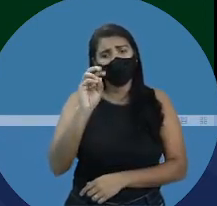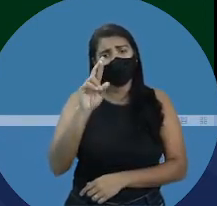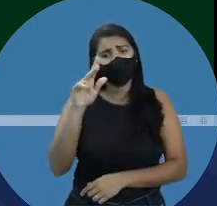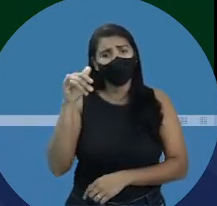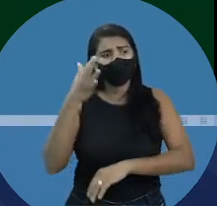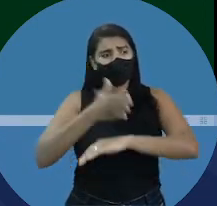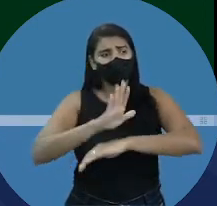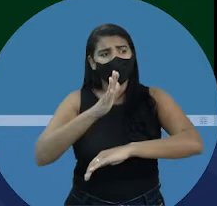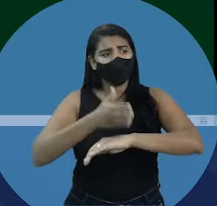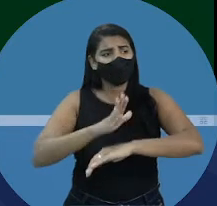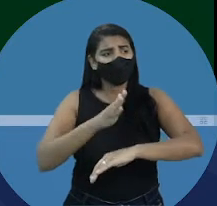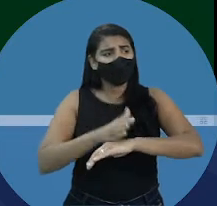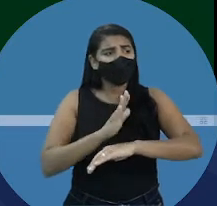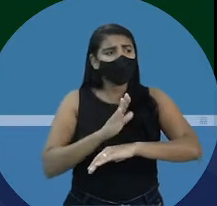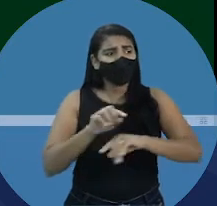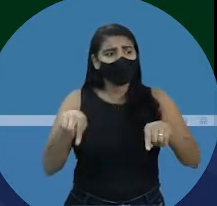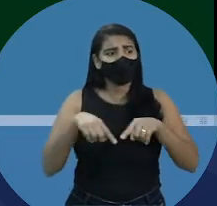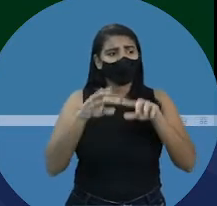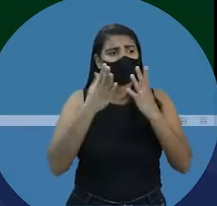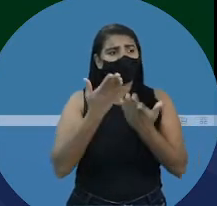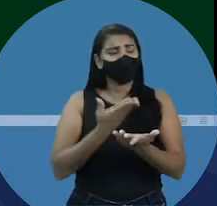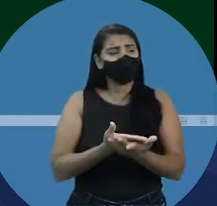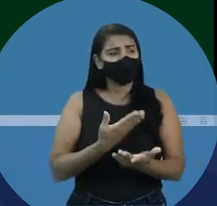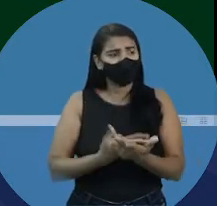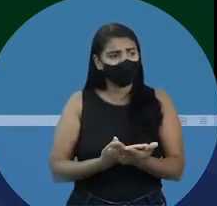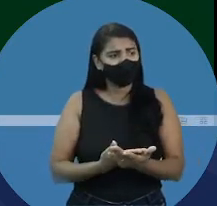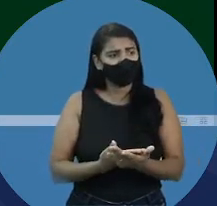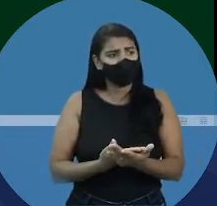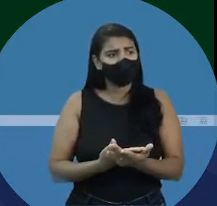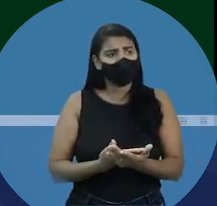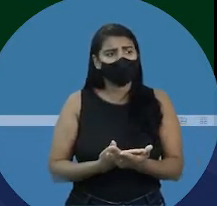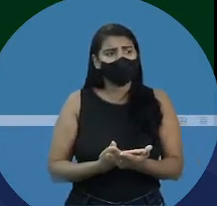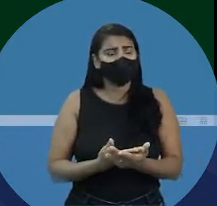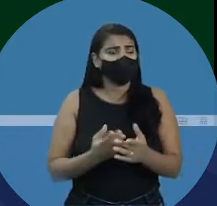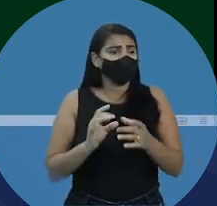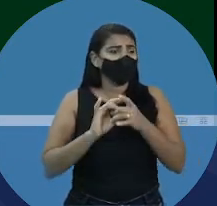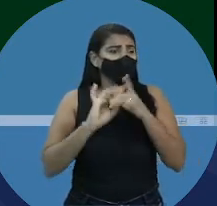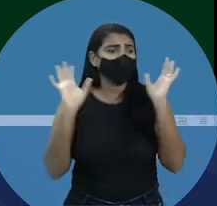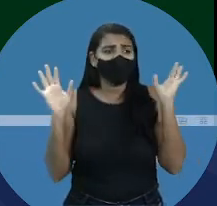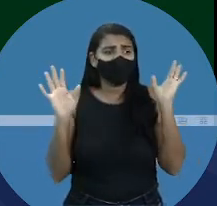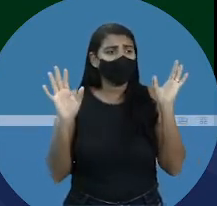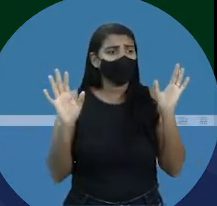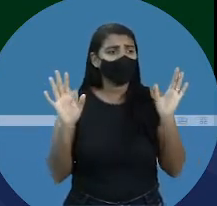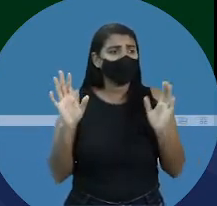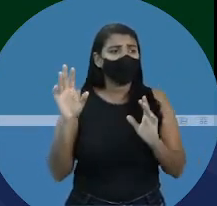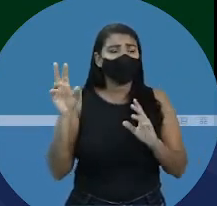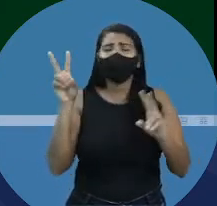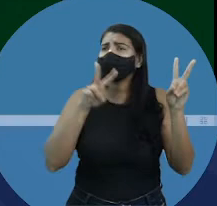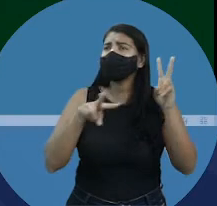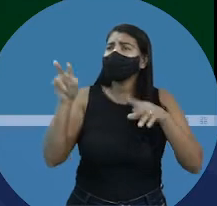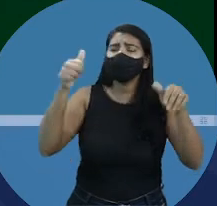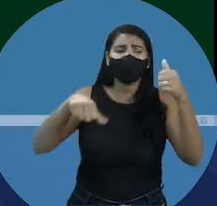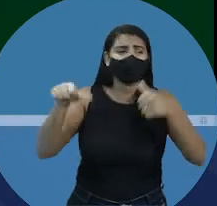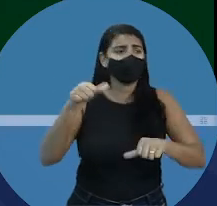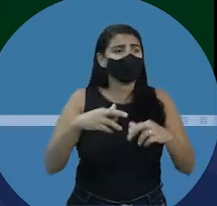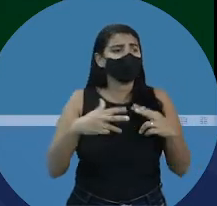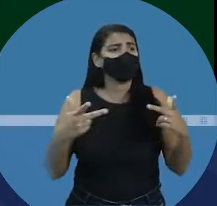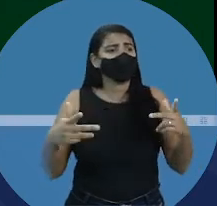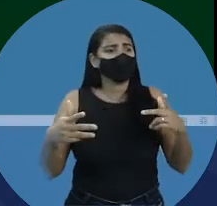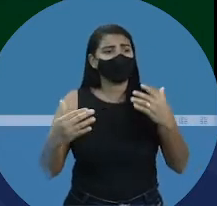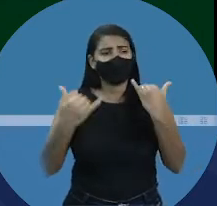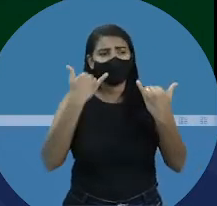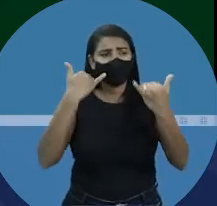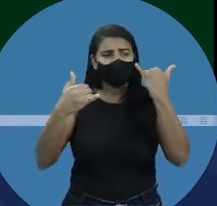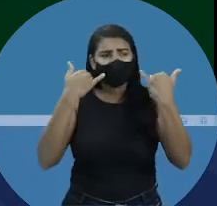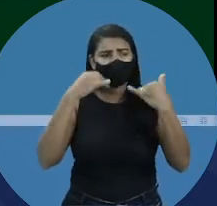práticos ou sala de aula ao ar livre, onde ele pode capturar e analisar várias informações, pegar